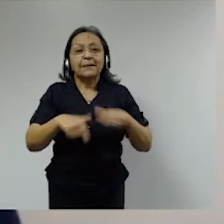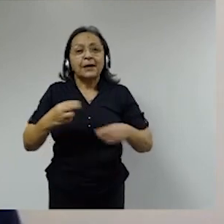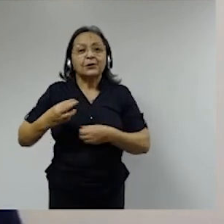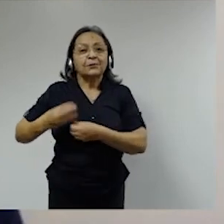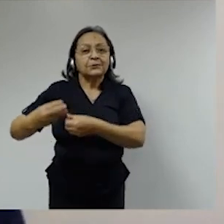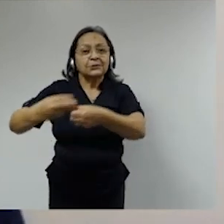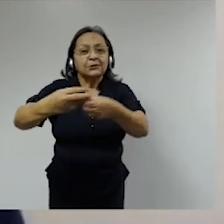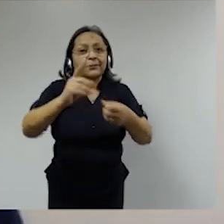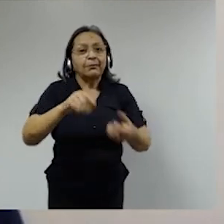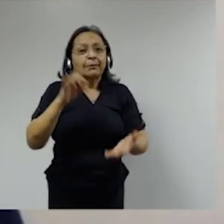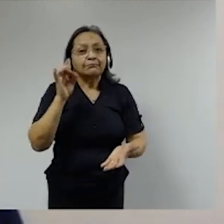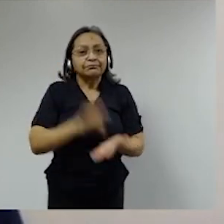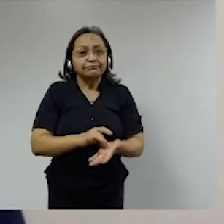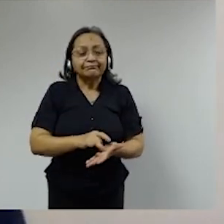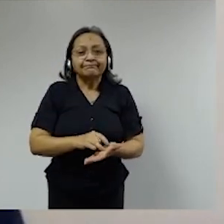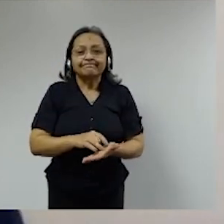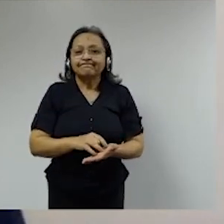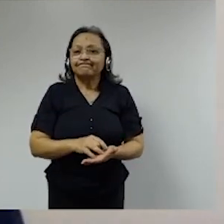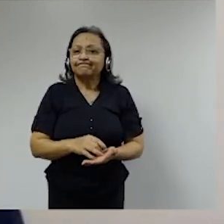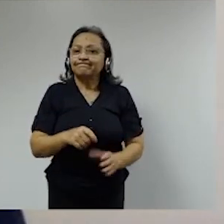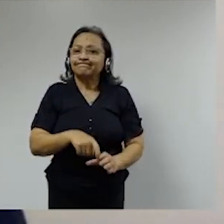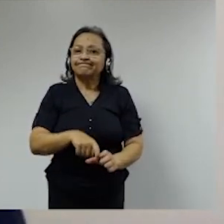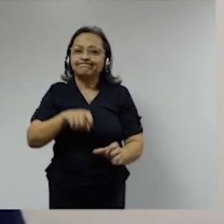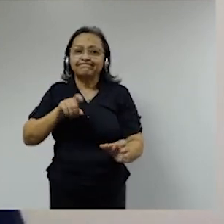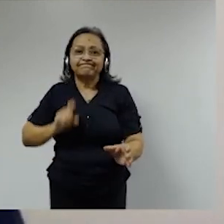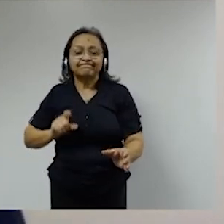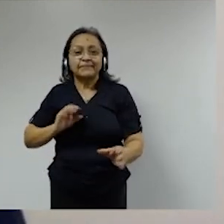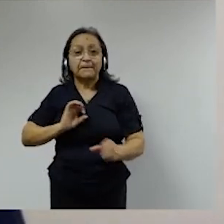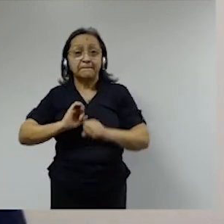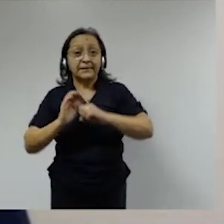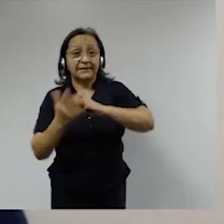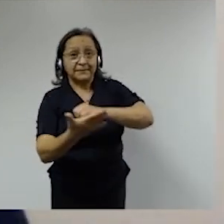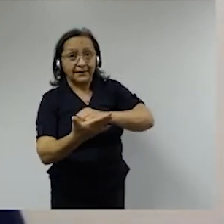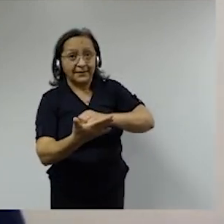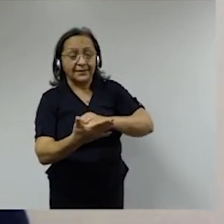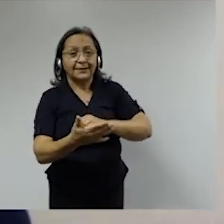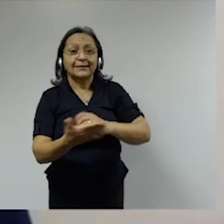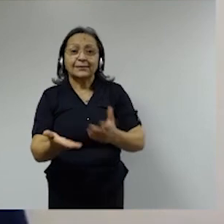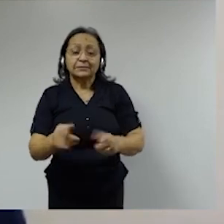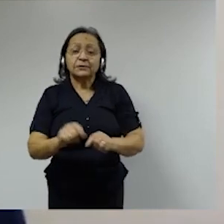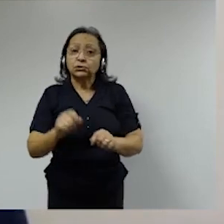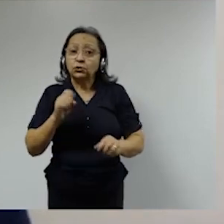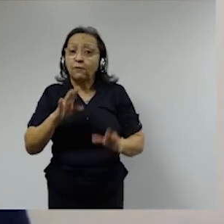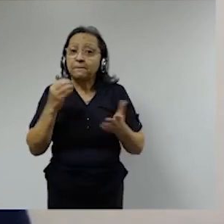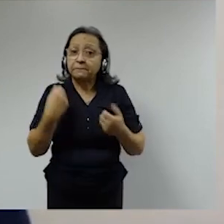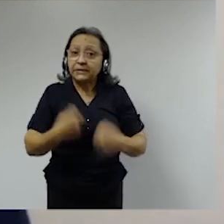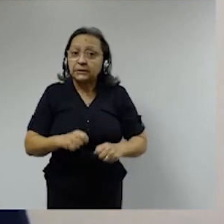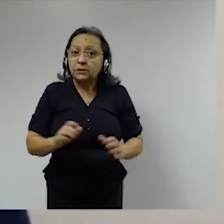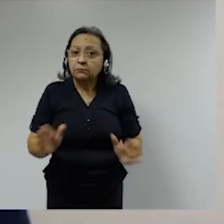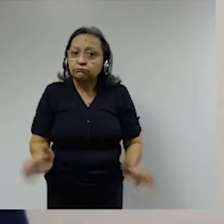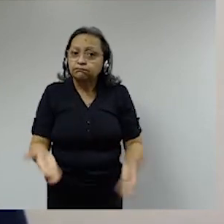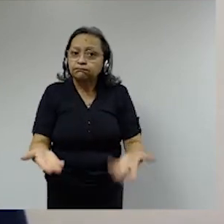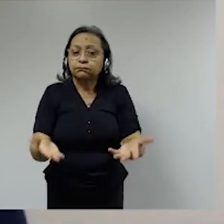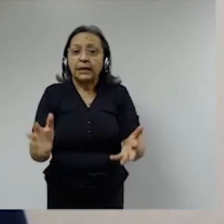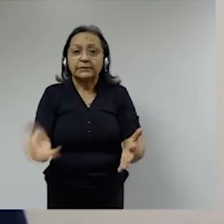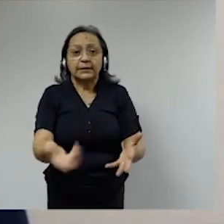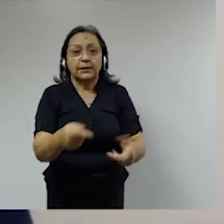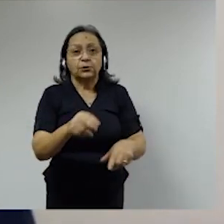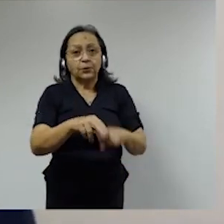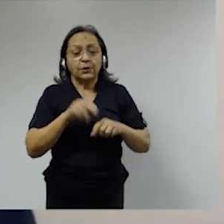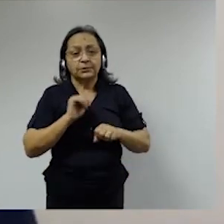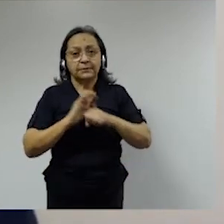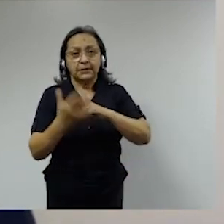é uma realidade que independe da pandemia, tendo sido tão somente acelerado em razão dela,